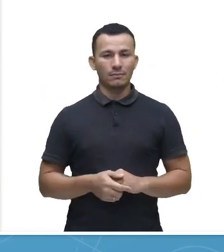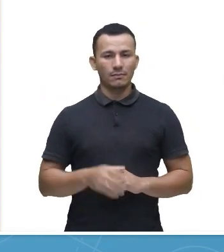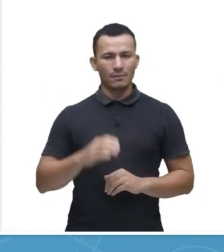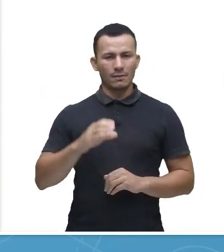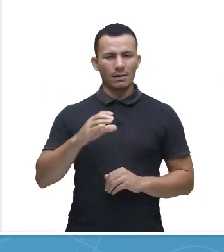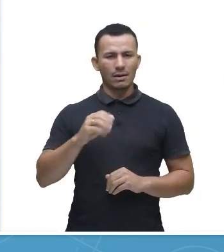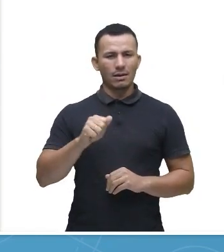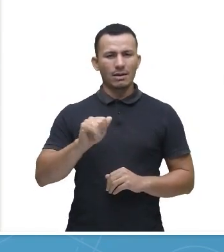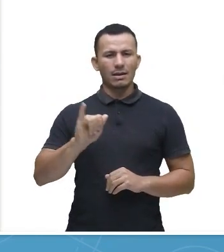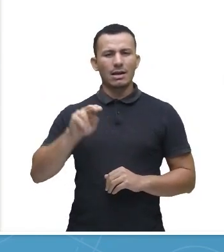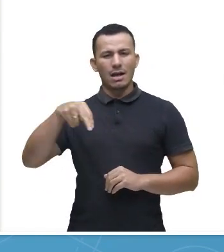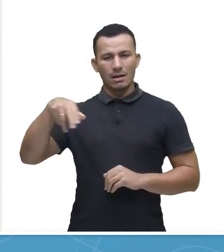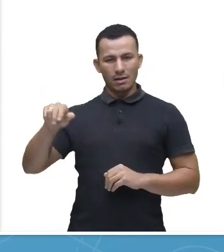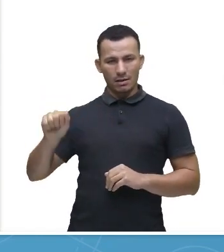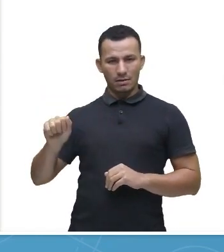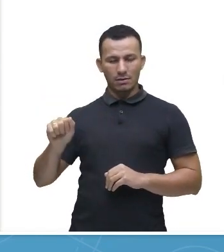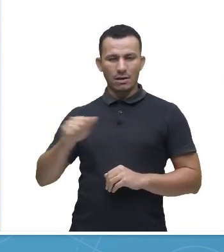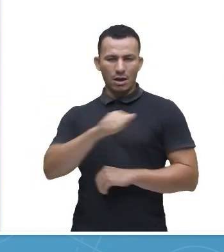Kaina, escolheu a letra A.